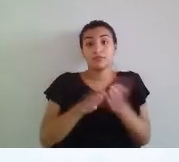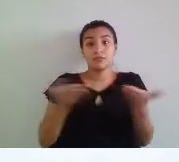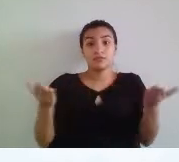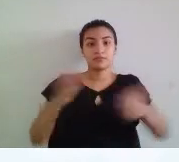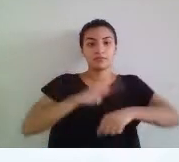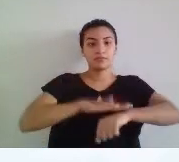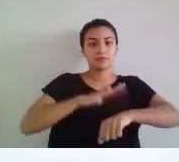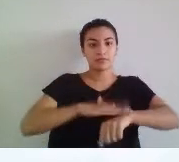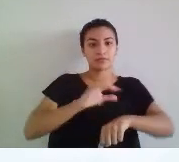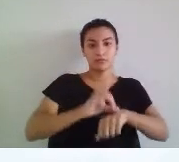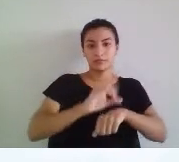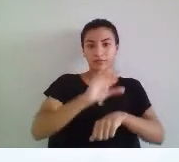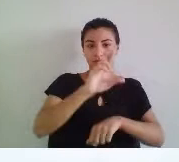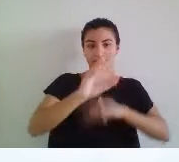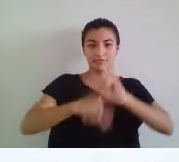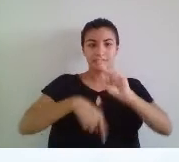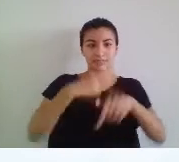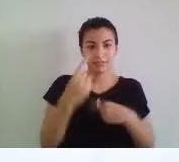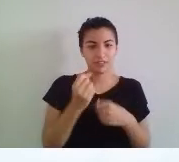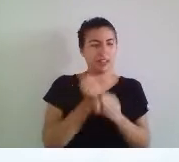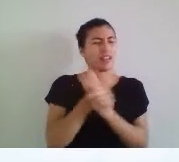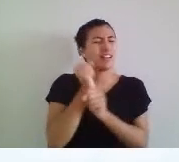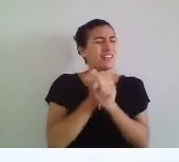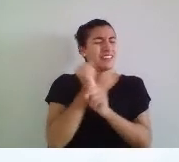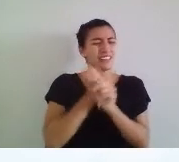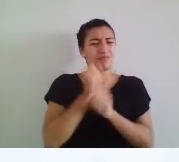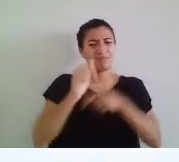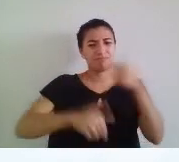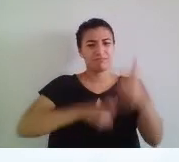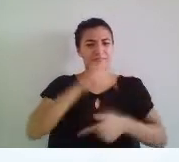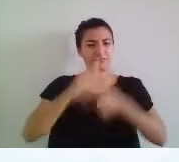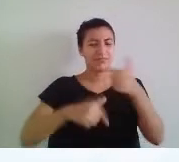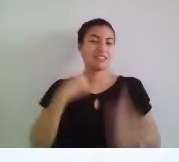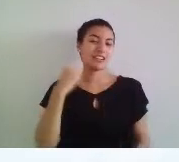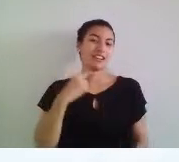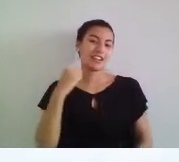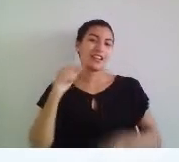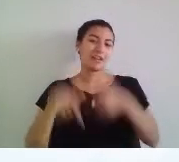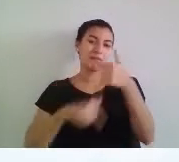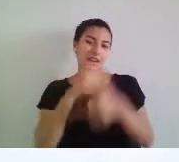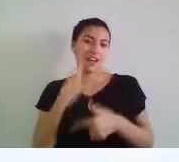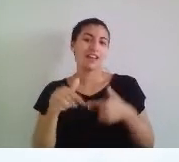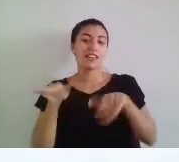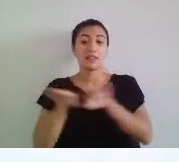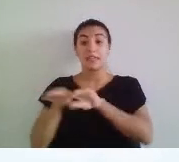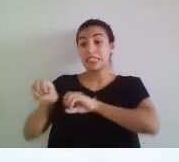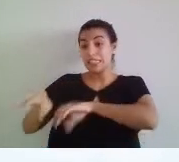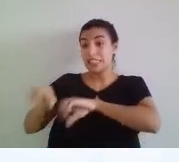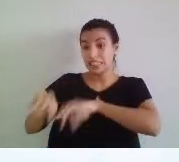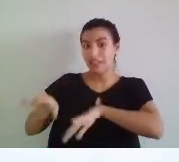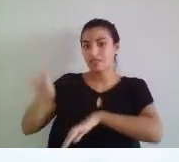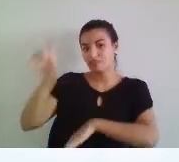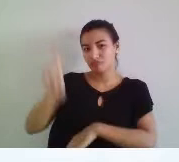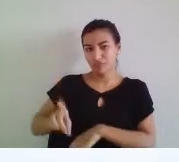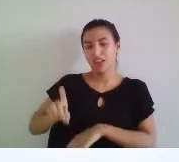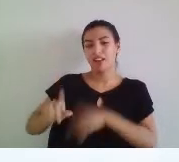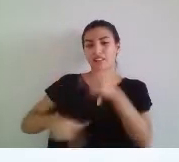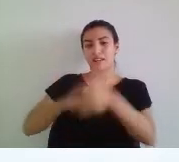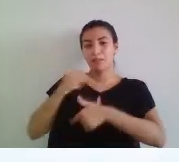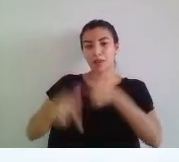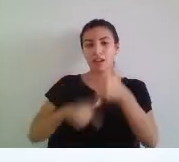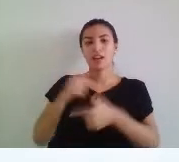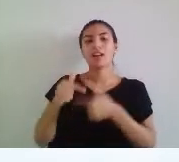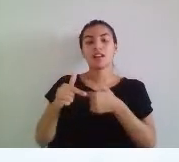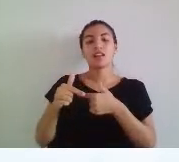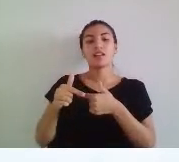do doutorado, depois de anos aí de atuação na advocacia trabalhista e dando aula de direito do trabalho, com um